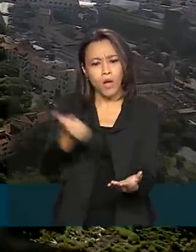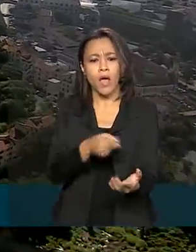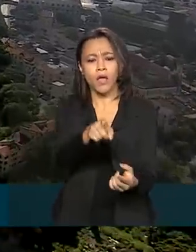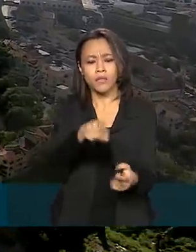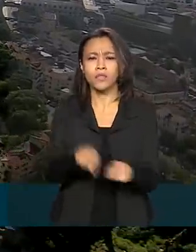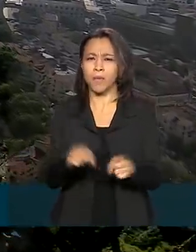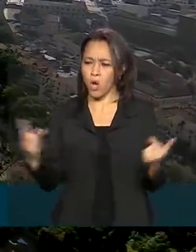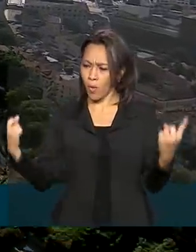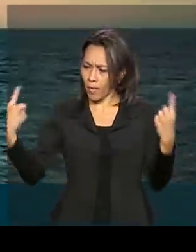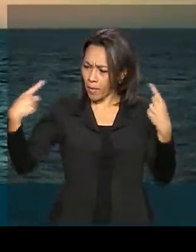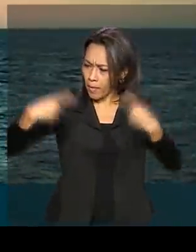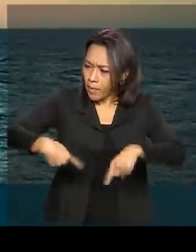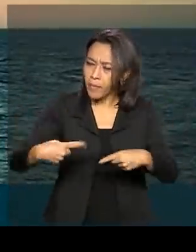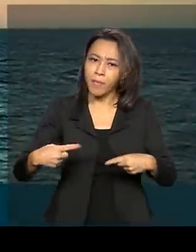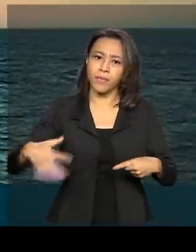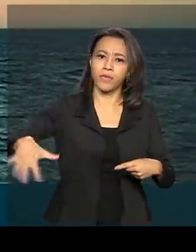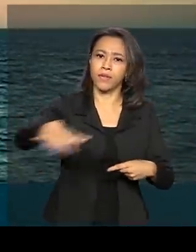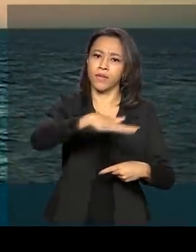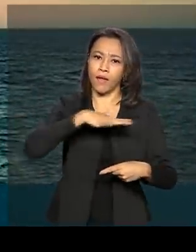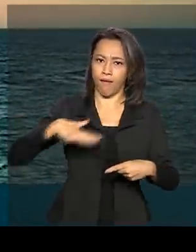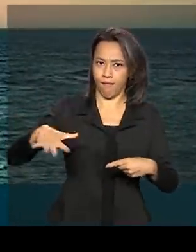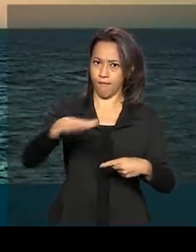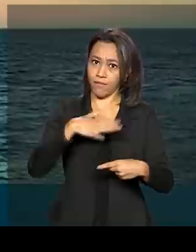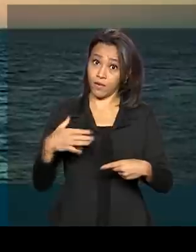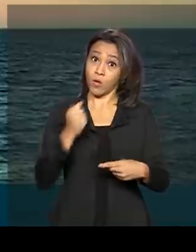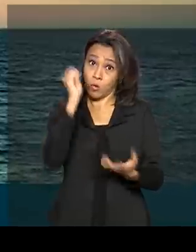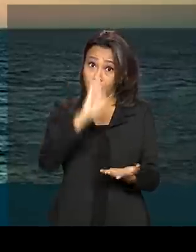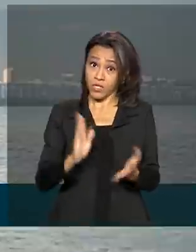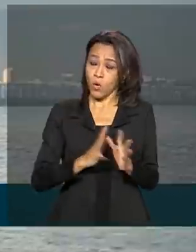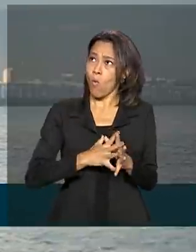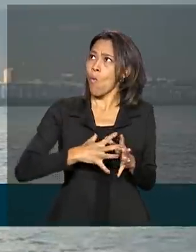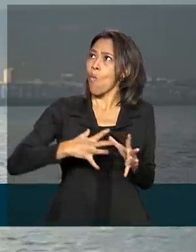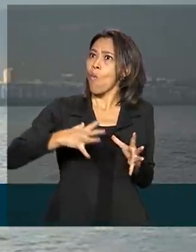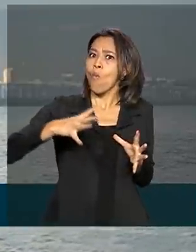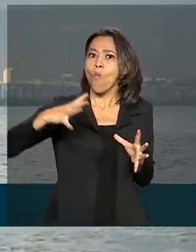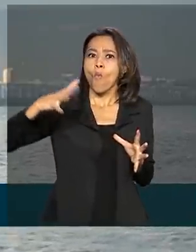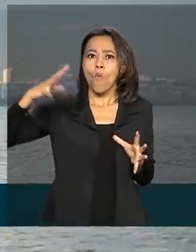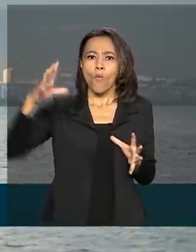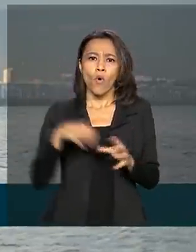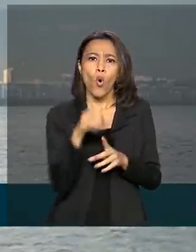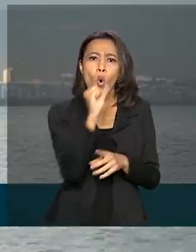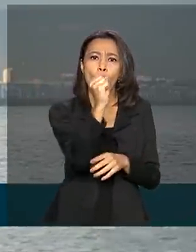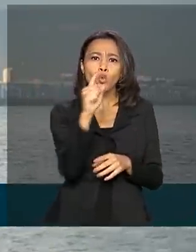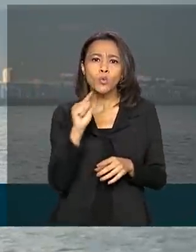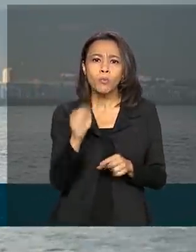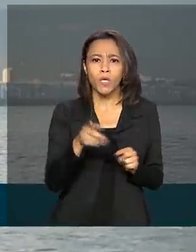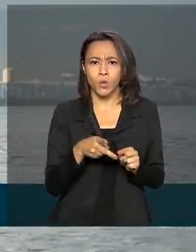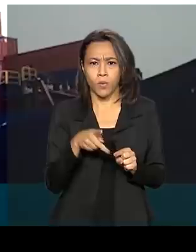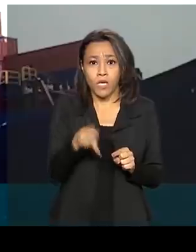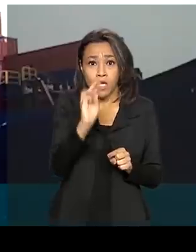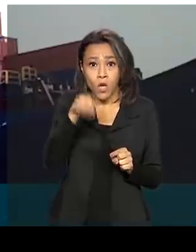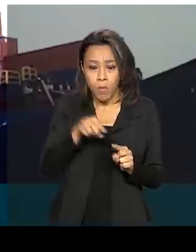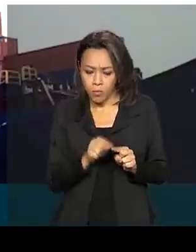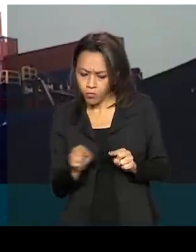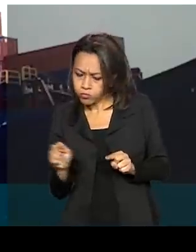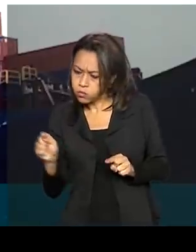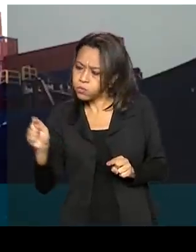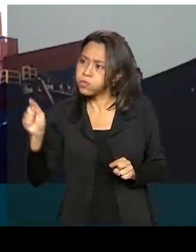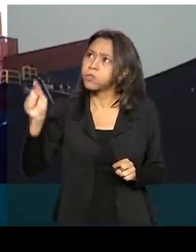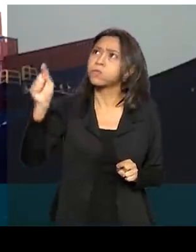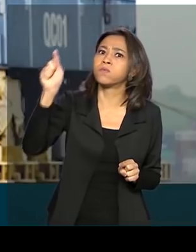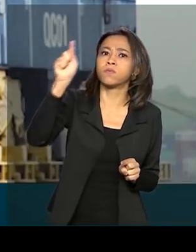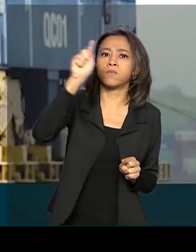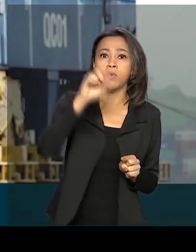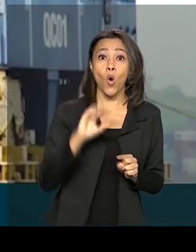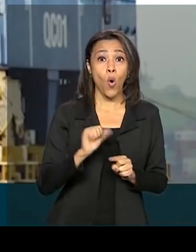competitividade industrial. Embora o Brasil seja um país continental com quase 8 mil quilômetros de costa, apenas 11